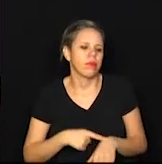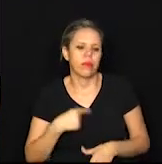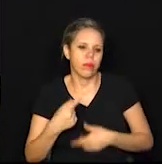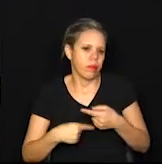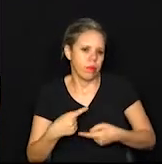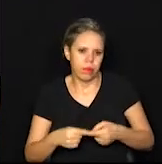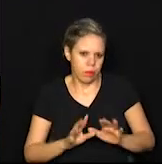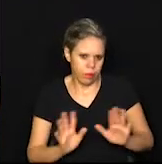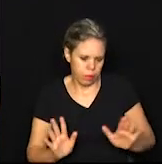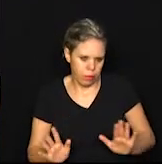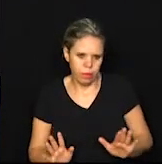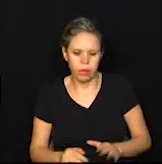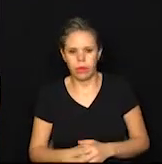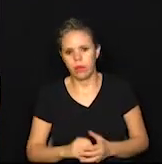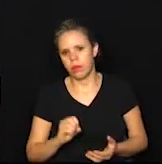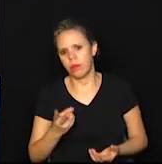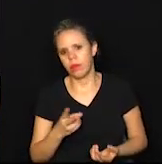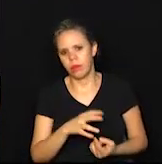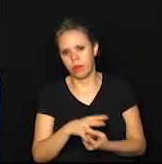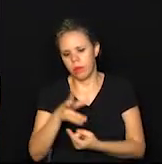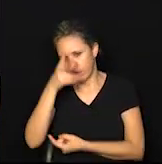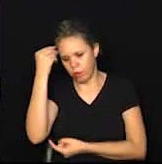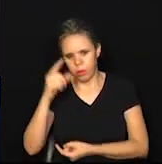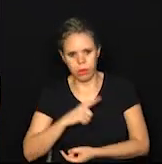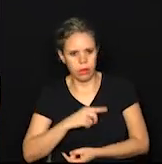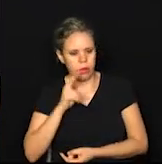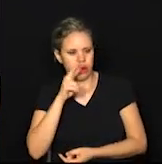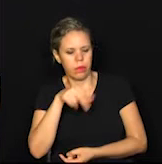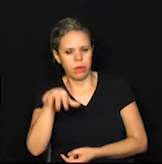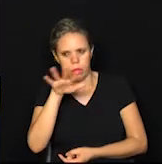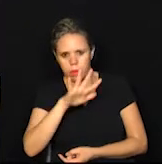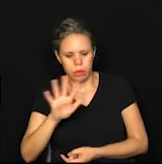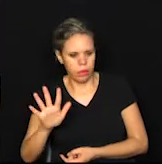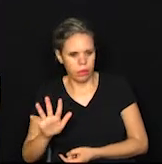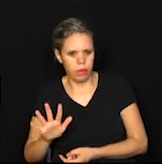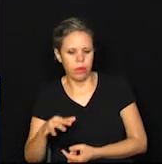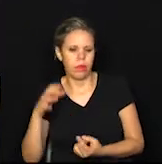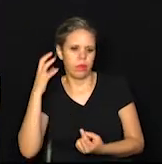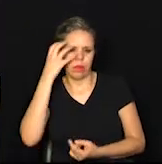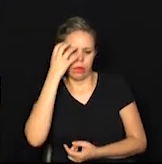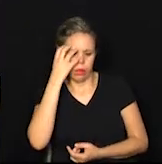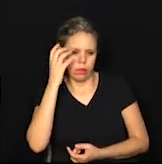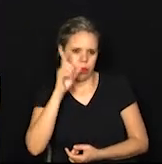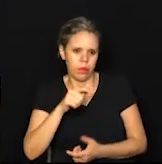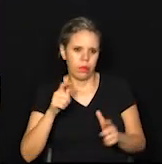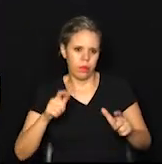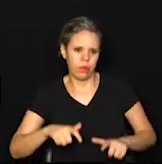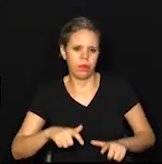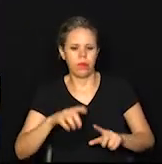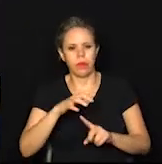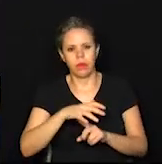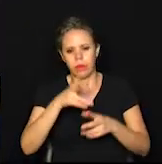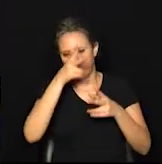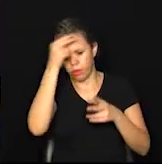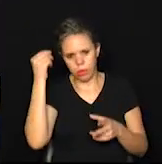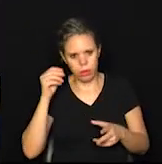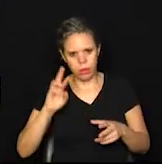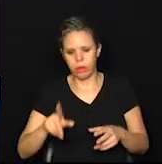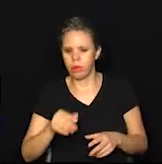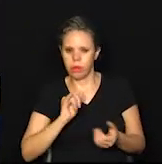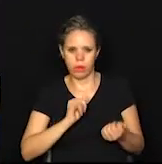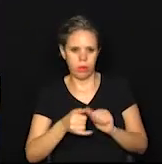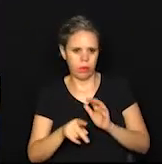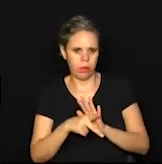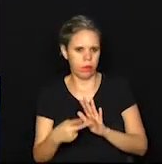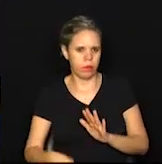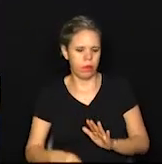dizer assim, como as praças públicas que a gente vê por aí. Uma delas é o Taquaral. O Taquaral é uma praça pública e não uma praça de